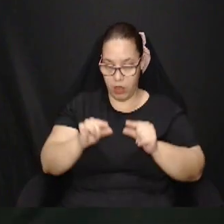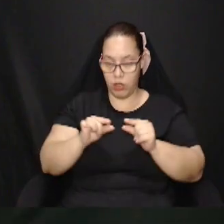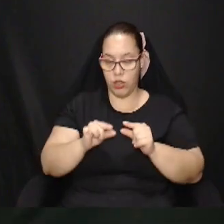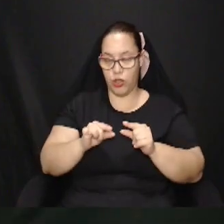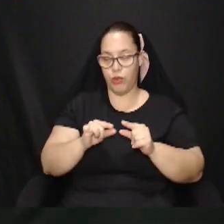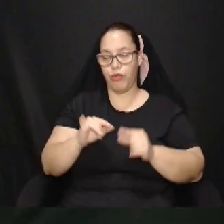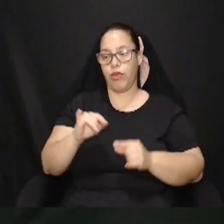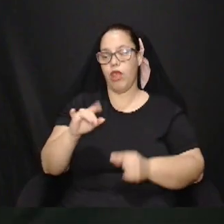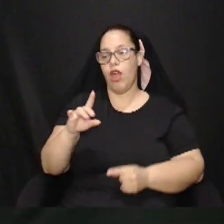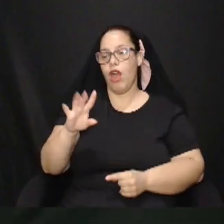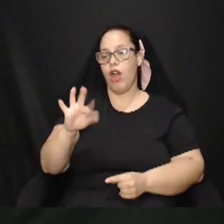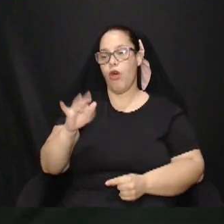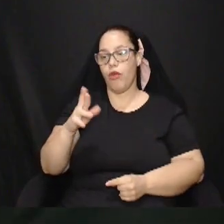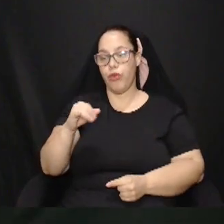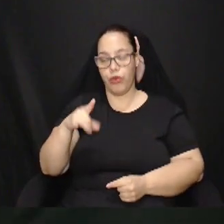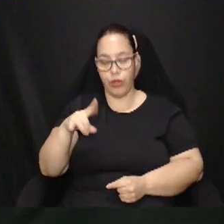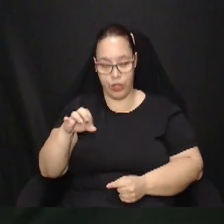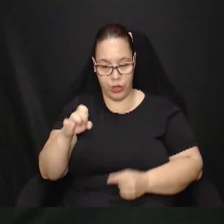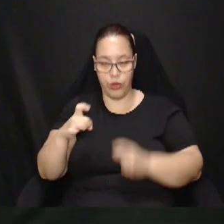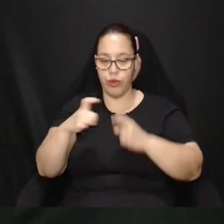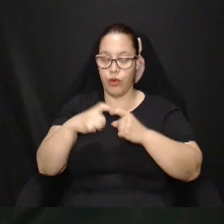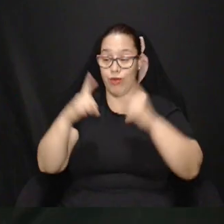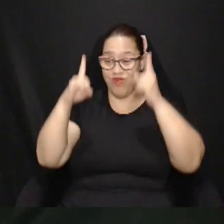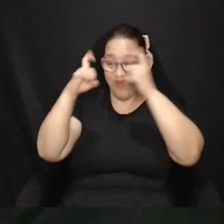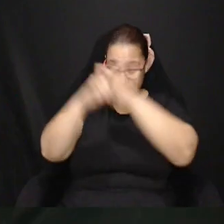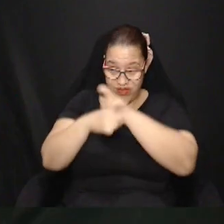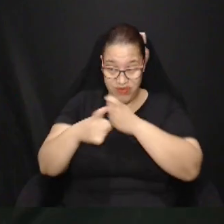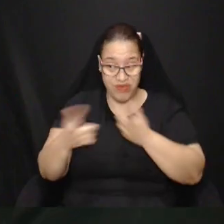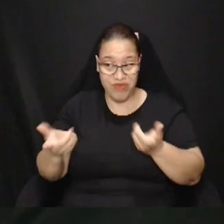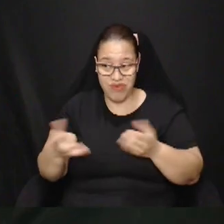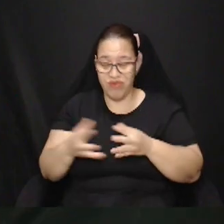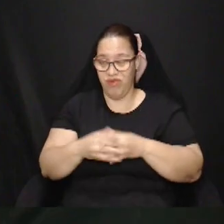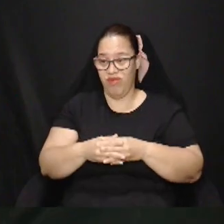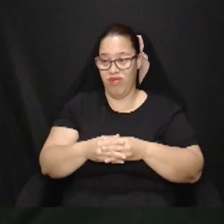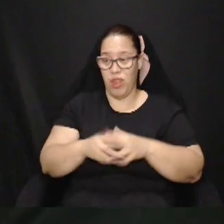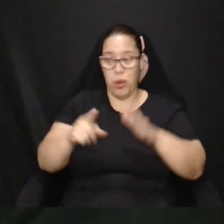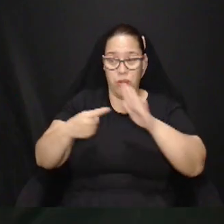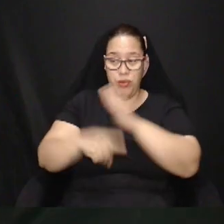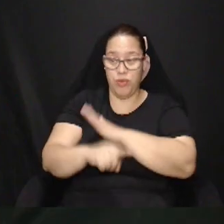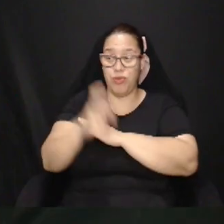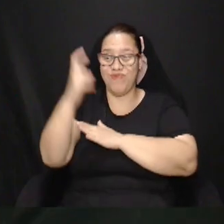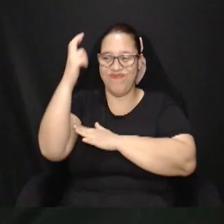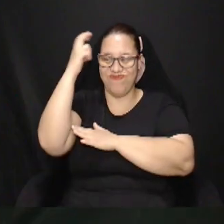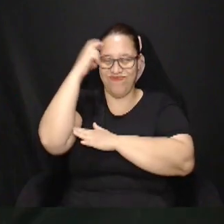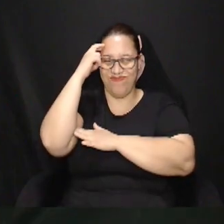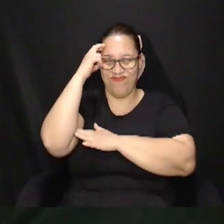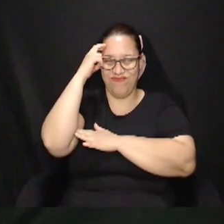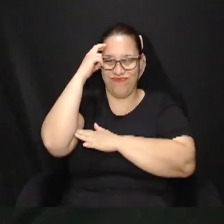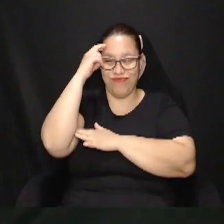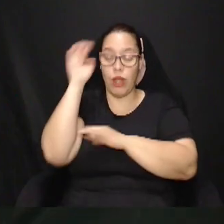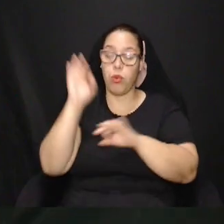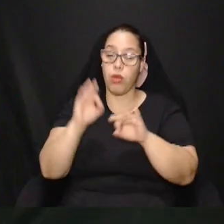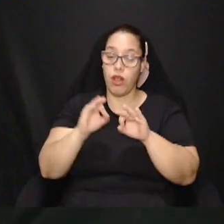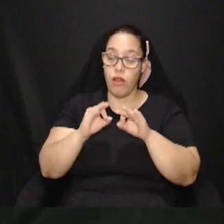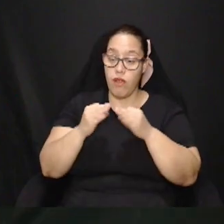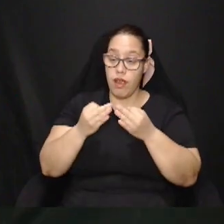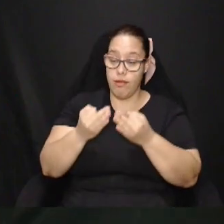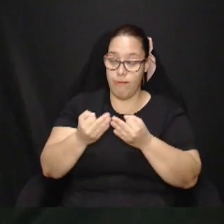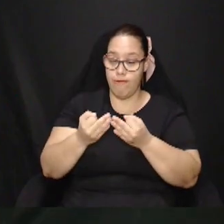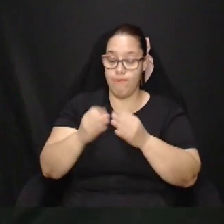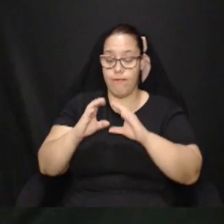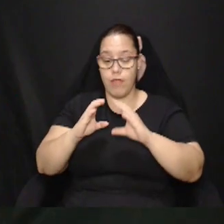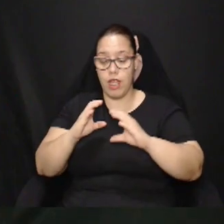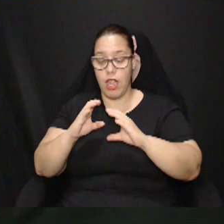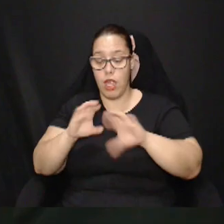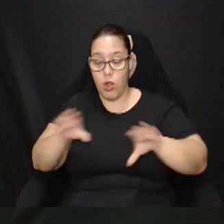desafio médico, psicológico, é um fenômeno profundamente cultural, né? Sim. Muitas famílias e comunidades brasileiras têm